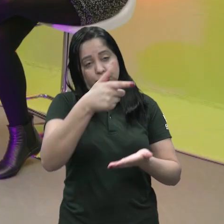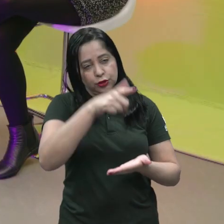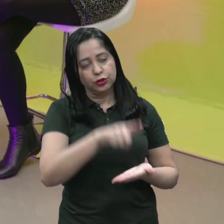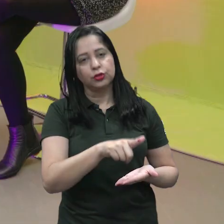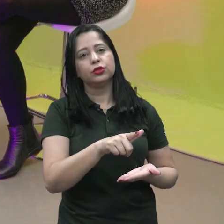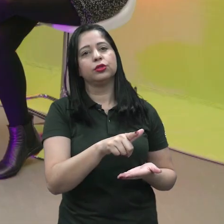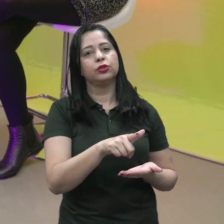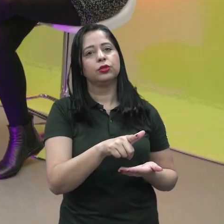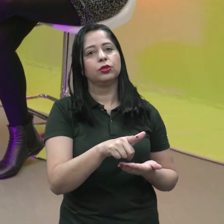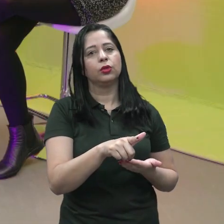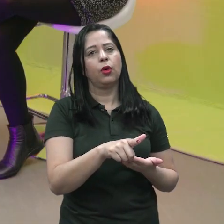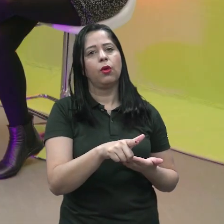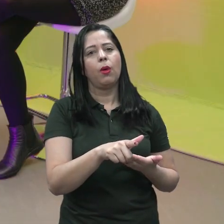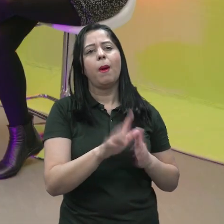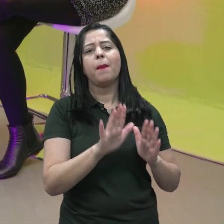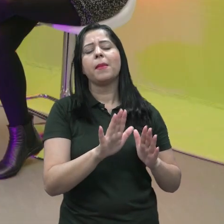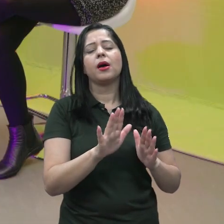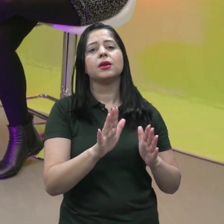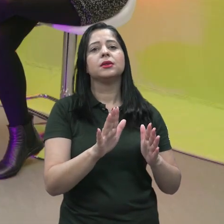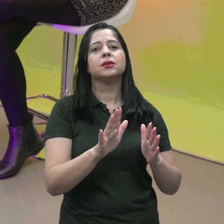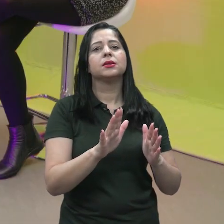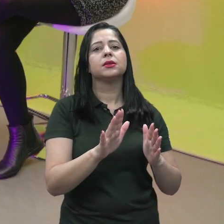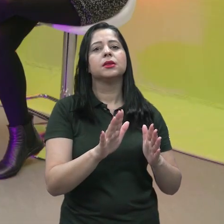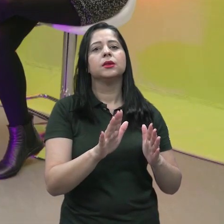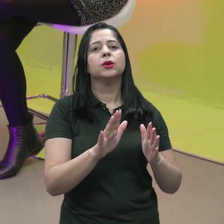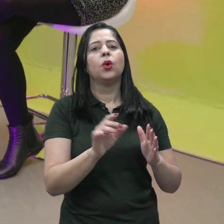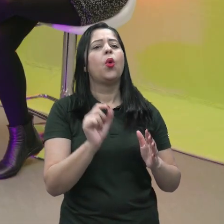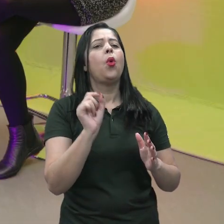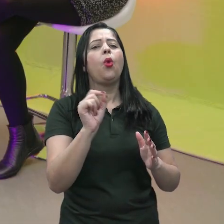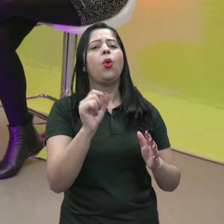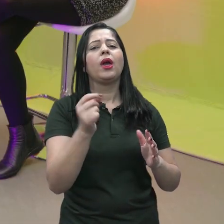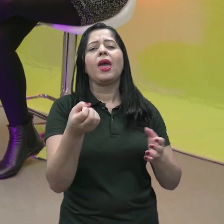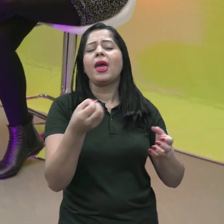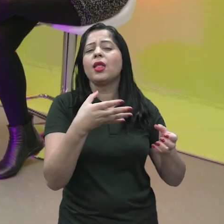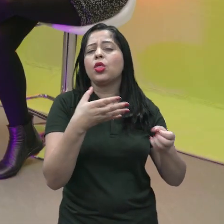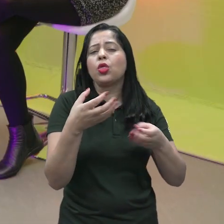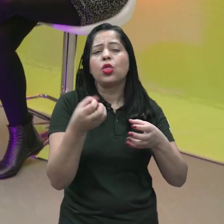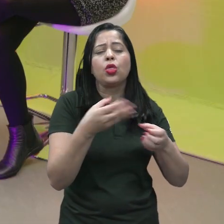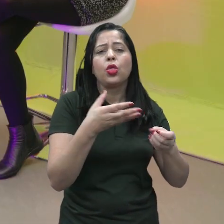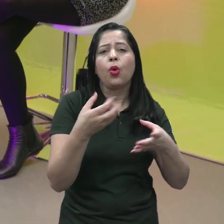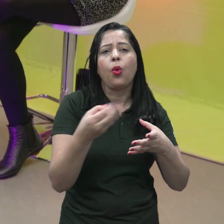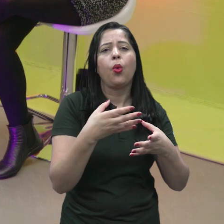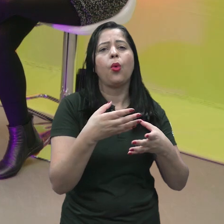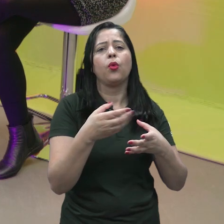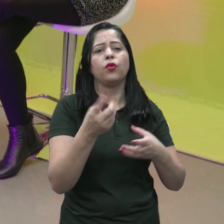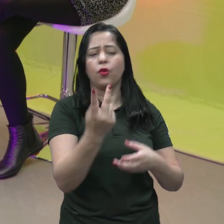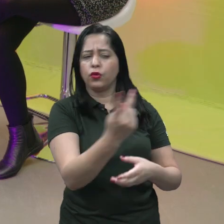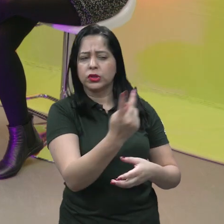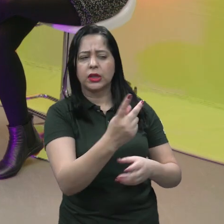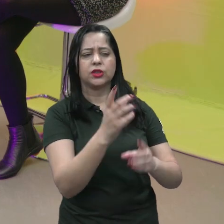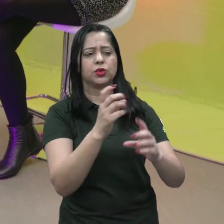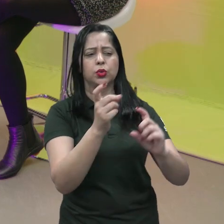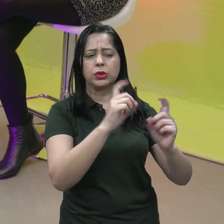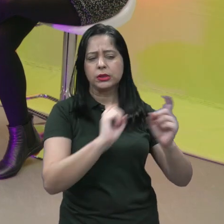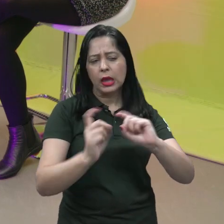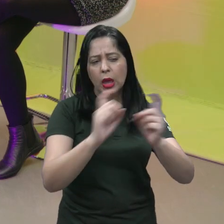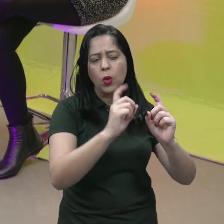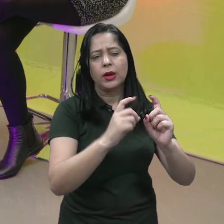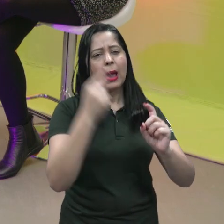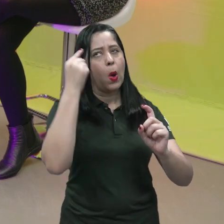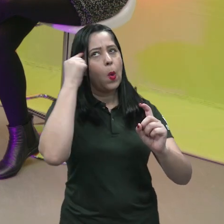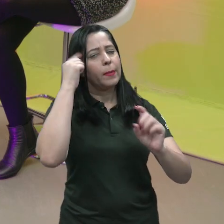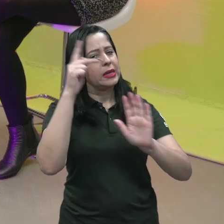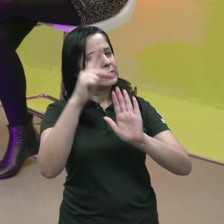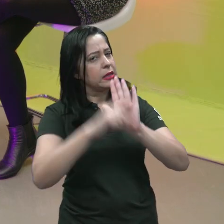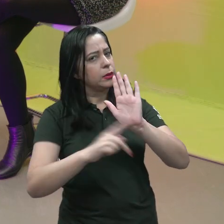também. O que vocês estão trazendo aí dessas conversas, desses encontros? Vocês estão pensando em novos projetos, né, a